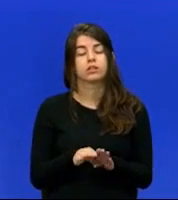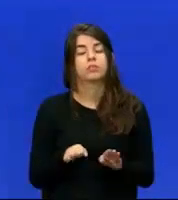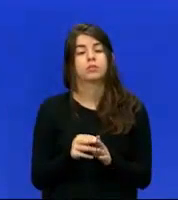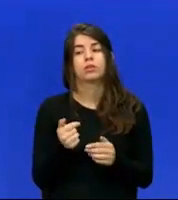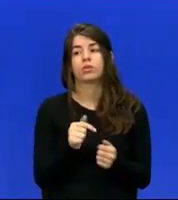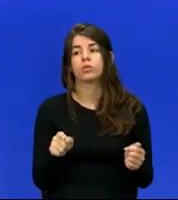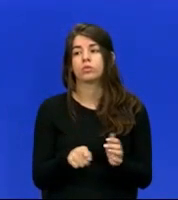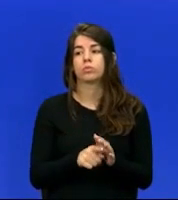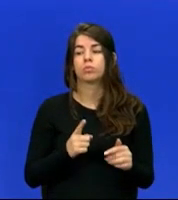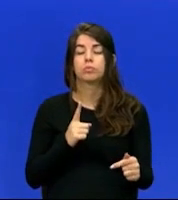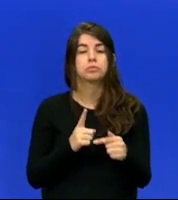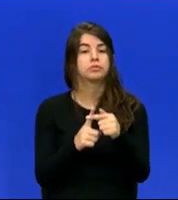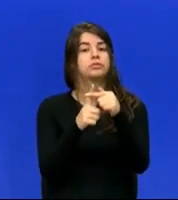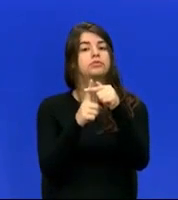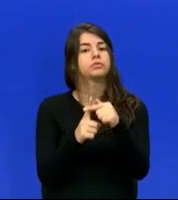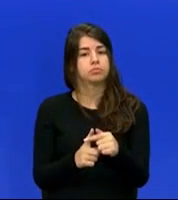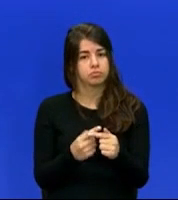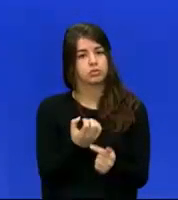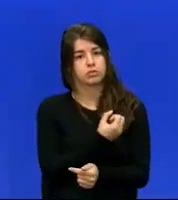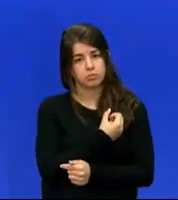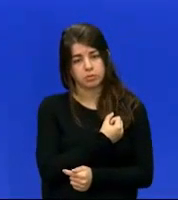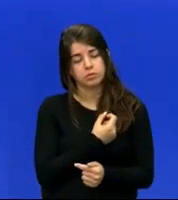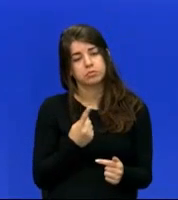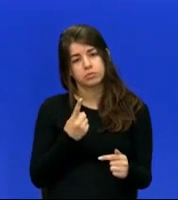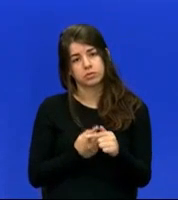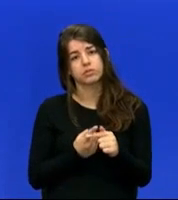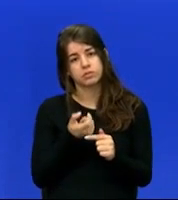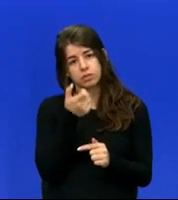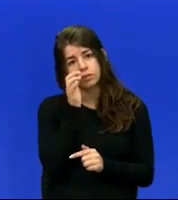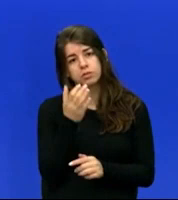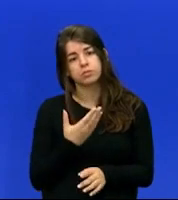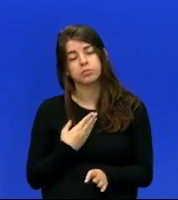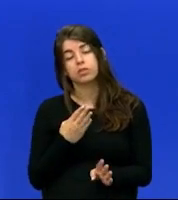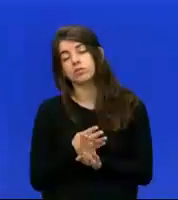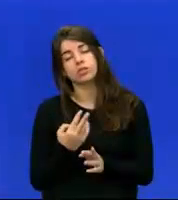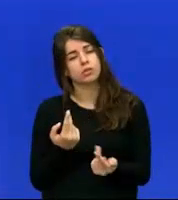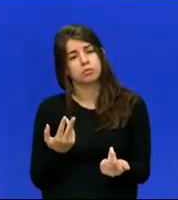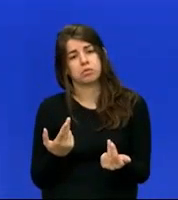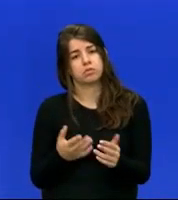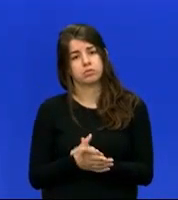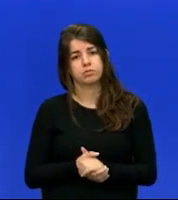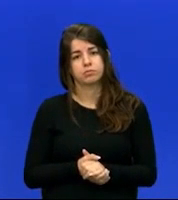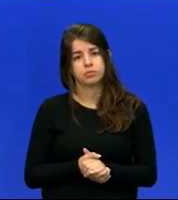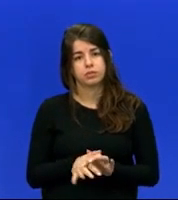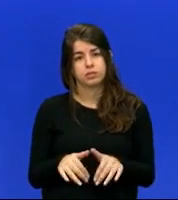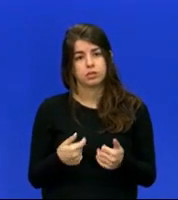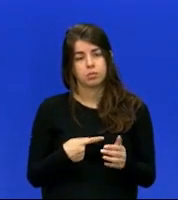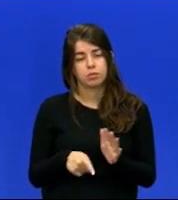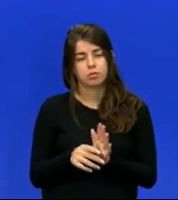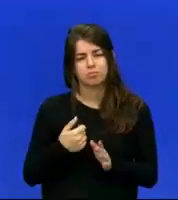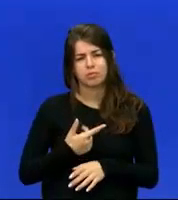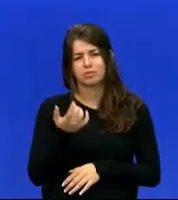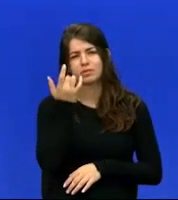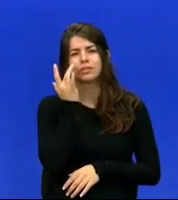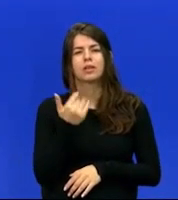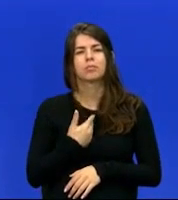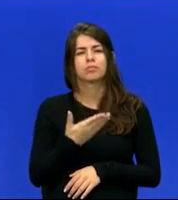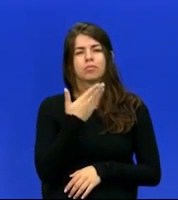com a área positiva, com os valores positivos. A identificação é a mesma, não é? Então, para